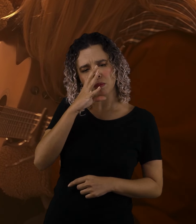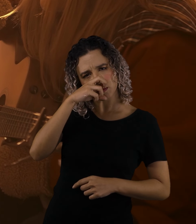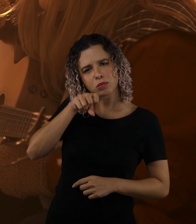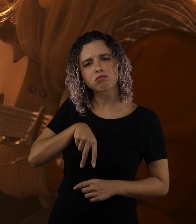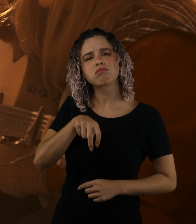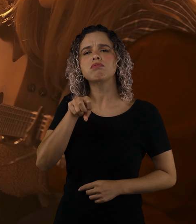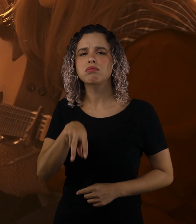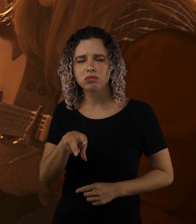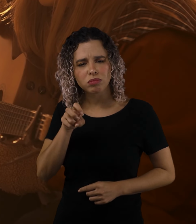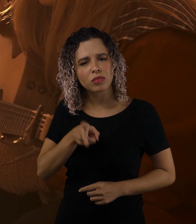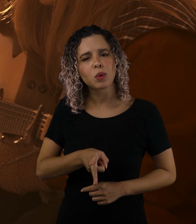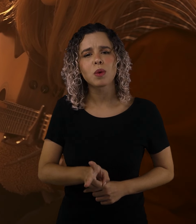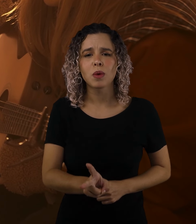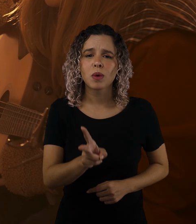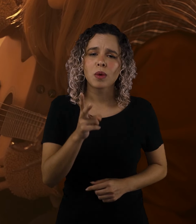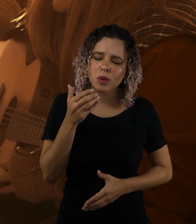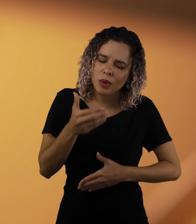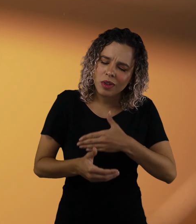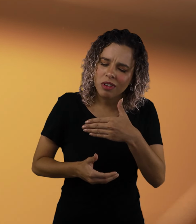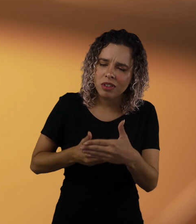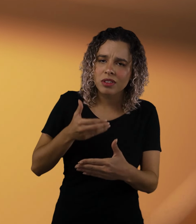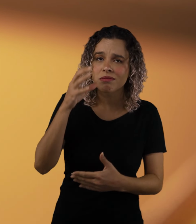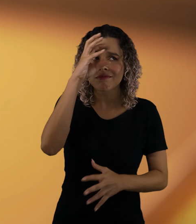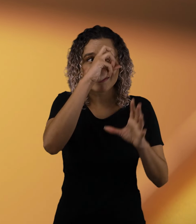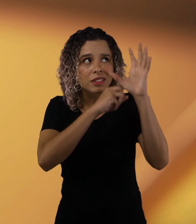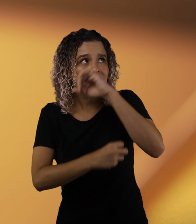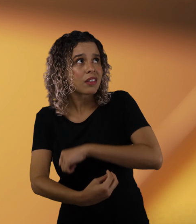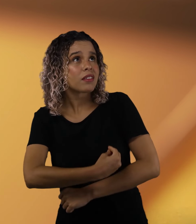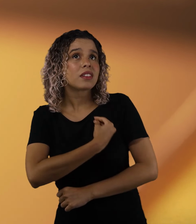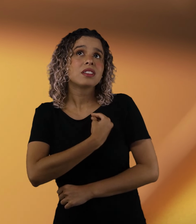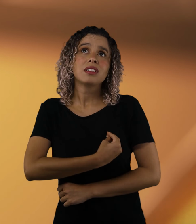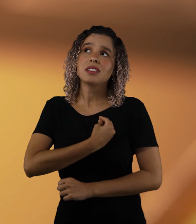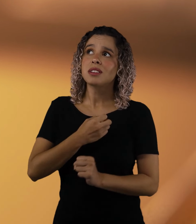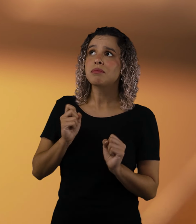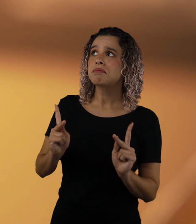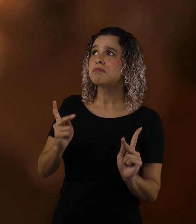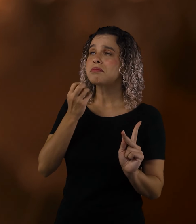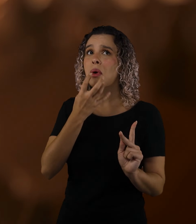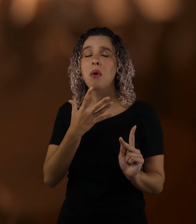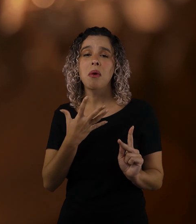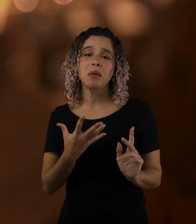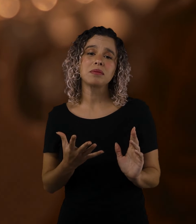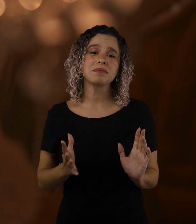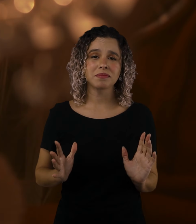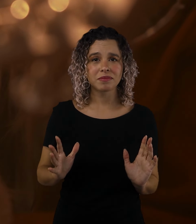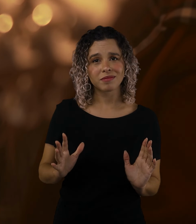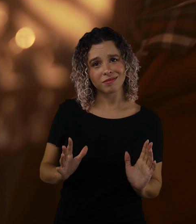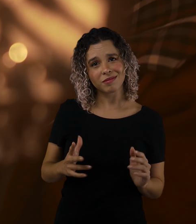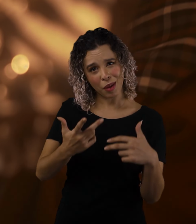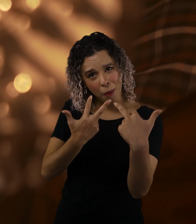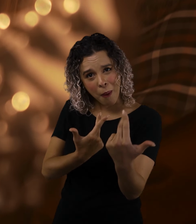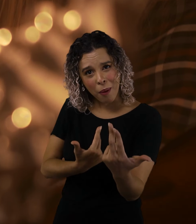Ele se equilibra em pé entre nós. Slowly learning that life is okay. Say after